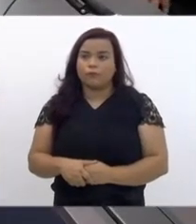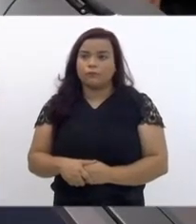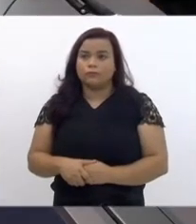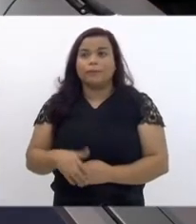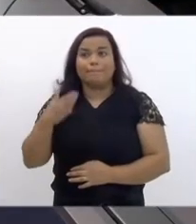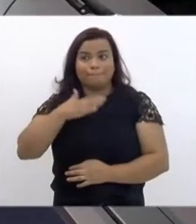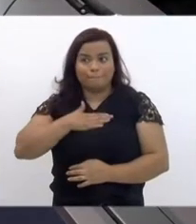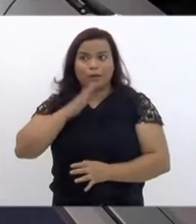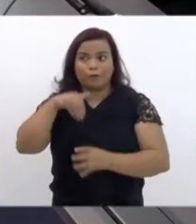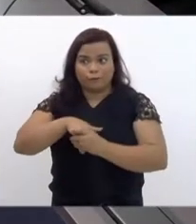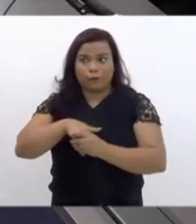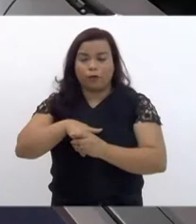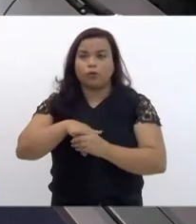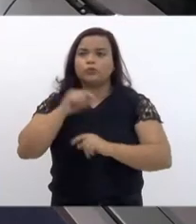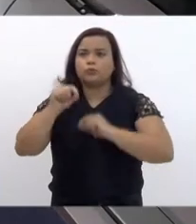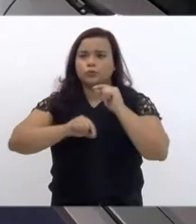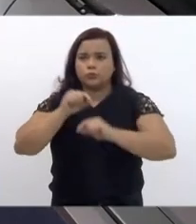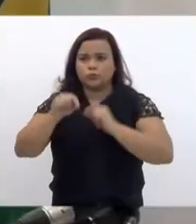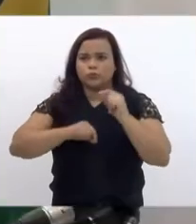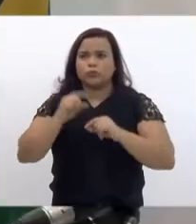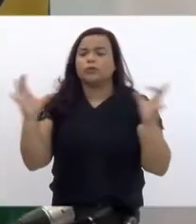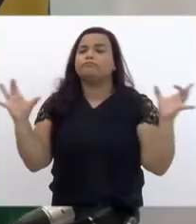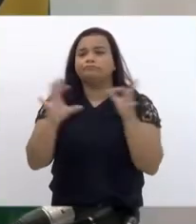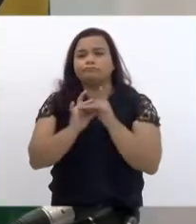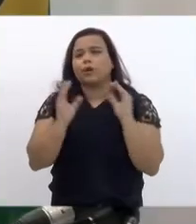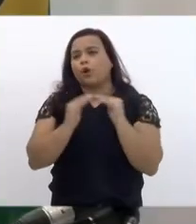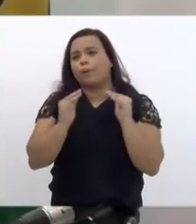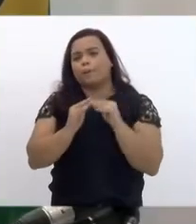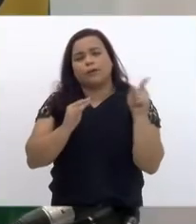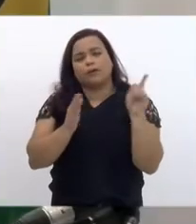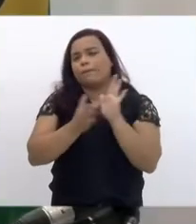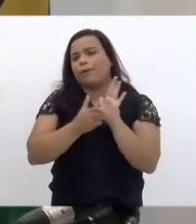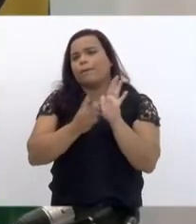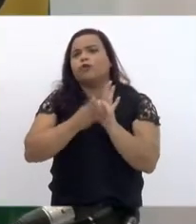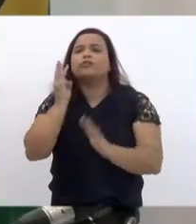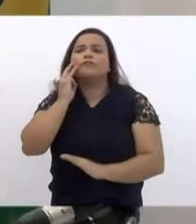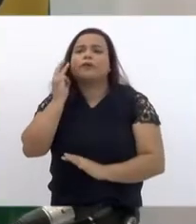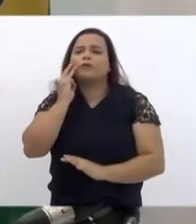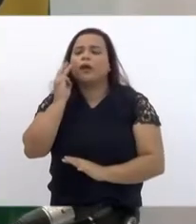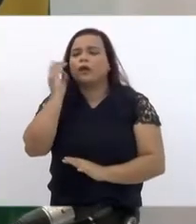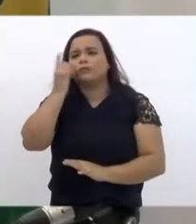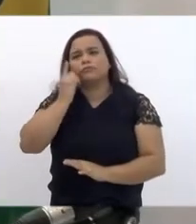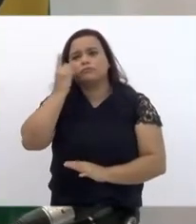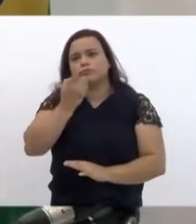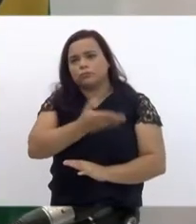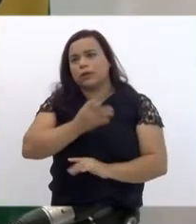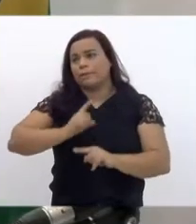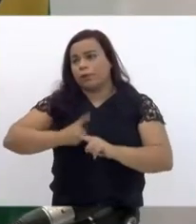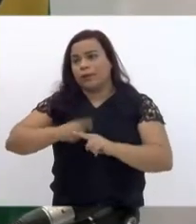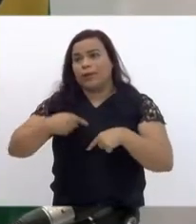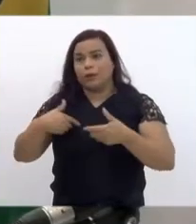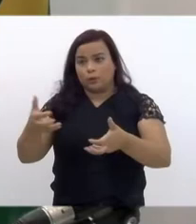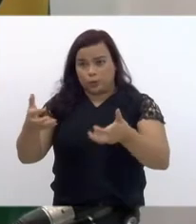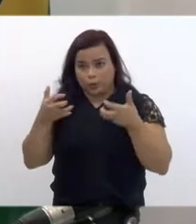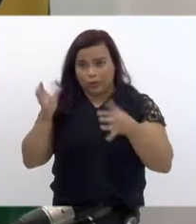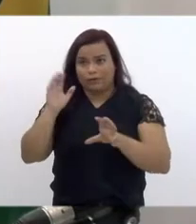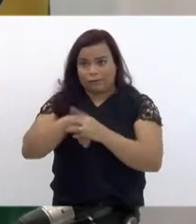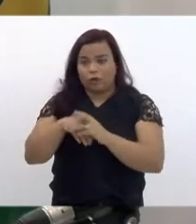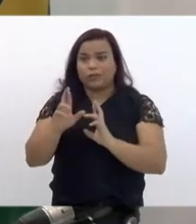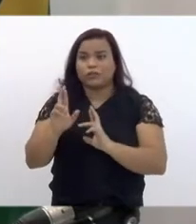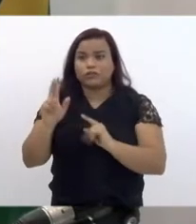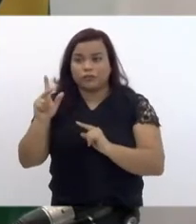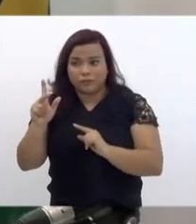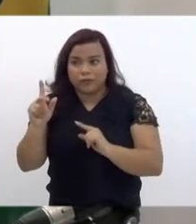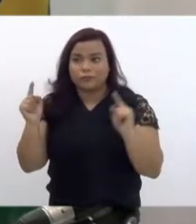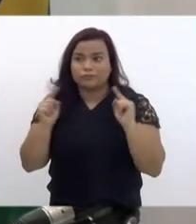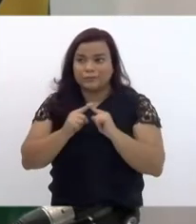Meu voto vai em consonância à proposta do deputado Valdec, porque eu ia dar um voto divergente no sentido